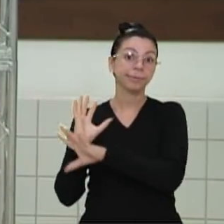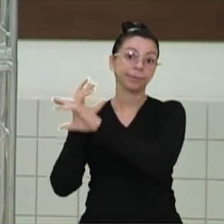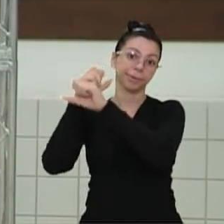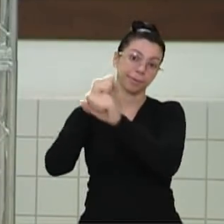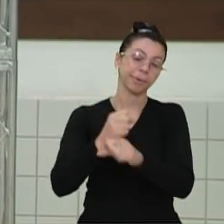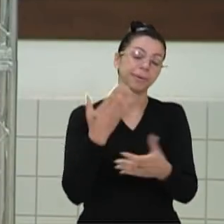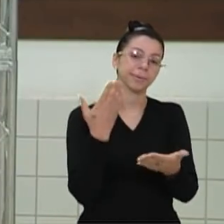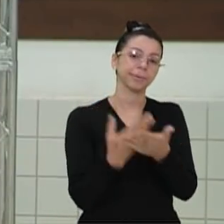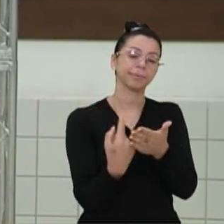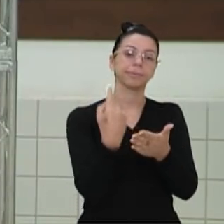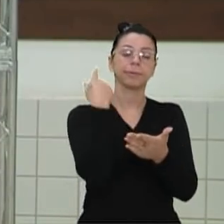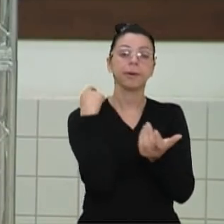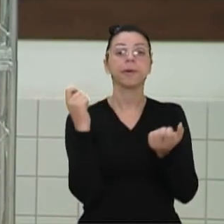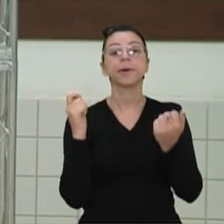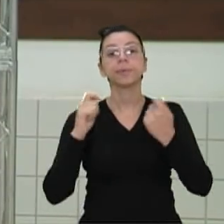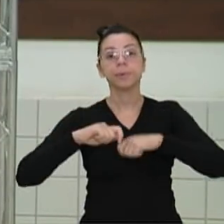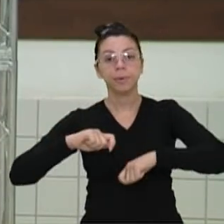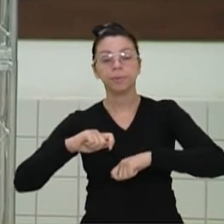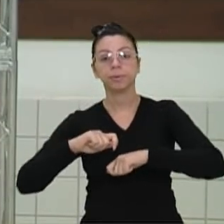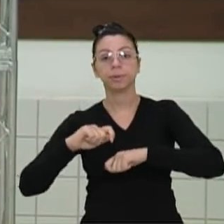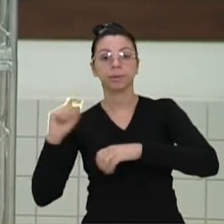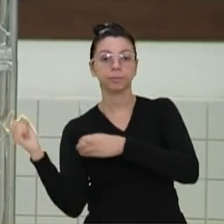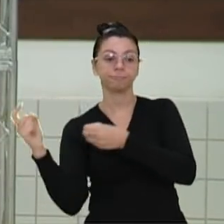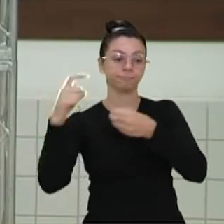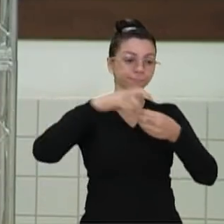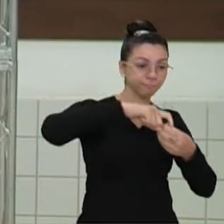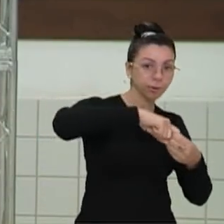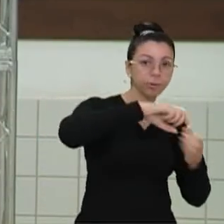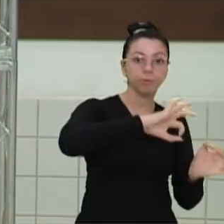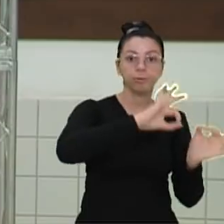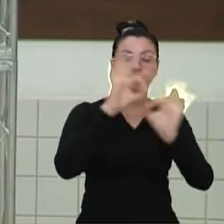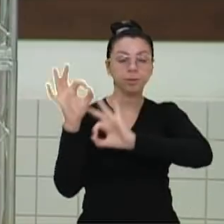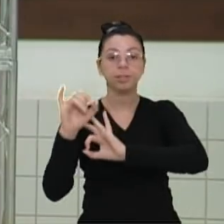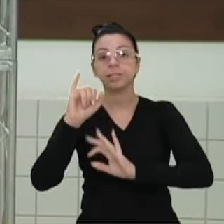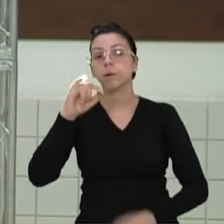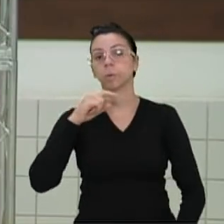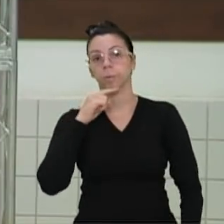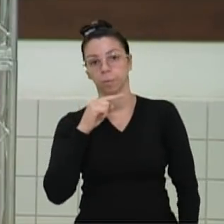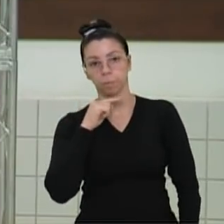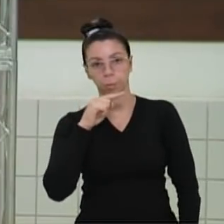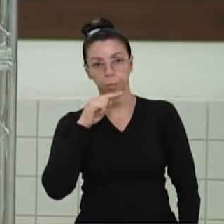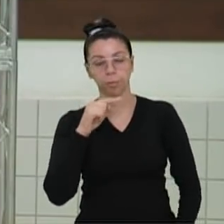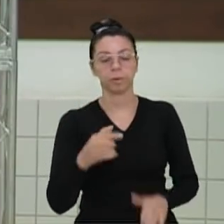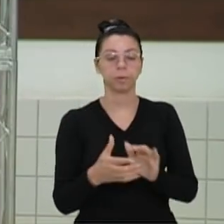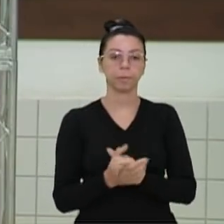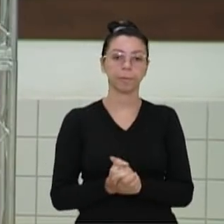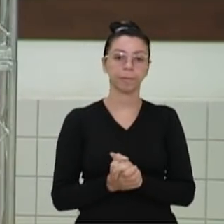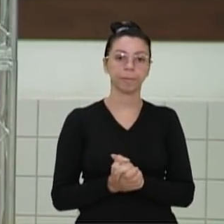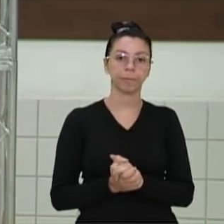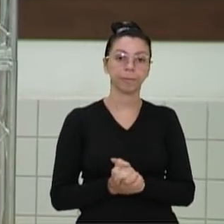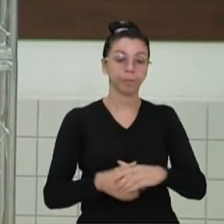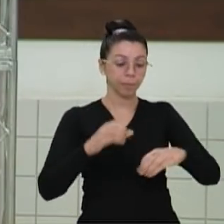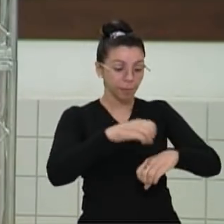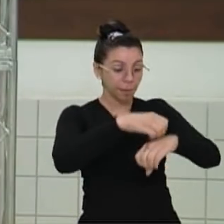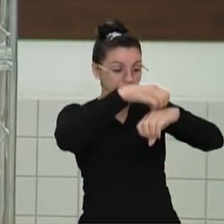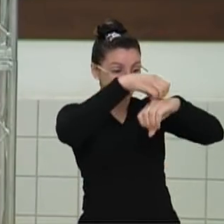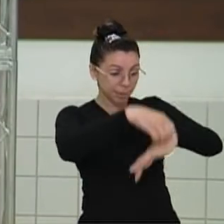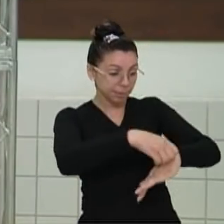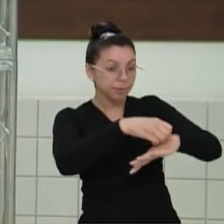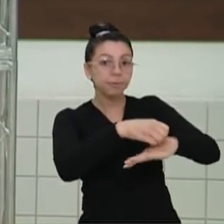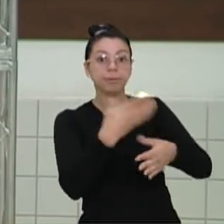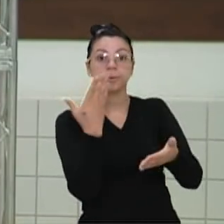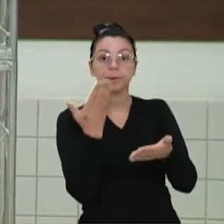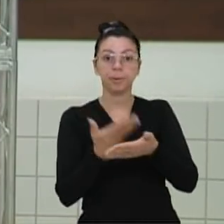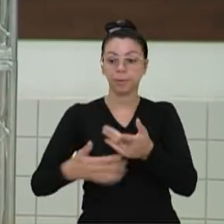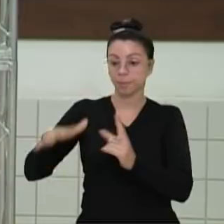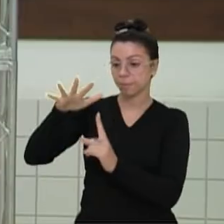vale a pena revisitar sempre a aula anterior se ficar com alguma dúvida. E olha só, aplicativo Aula Paraná é o caminho.